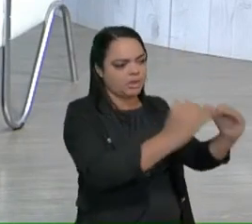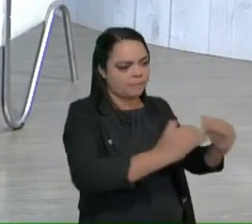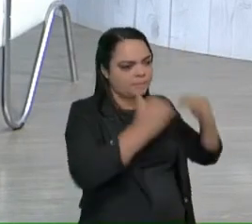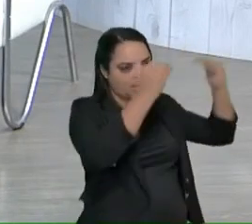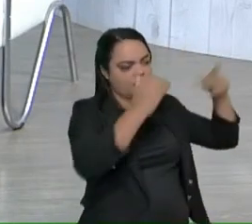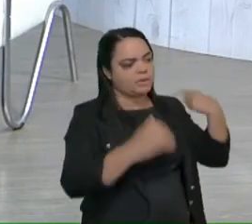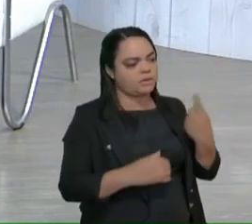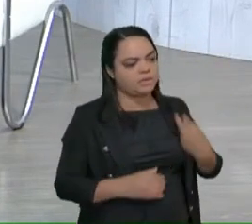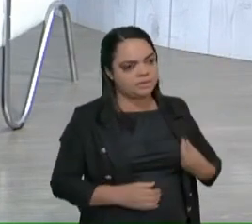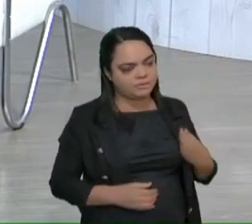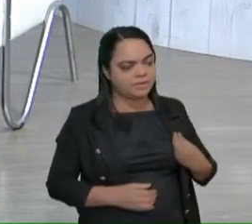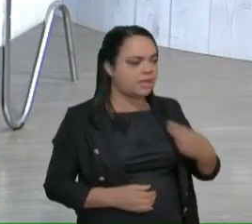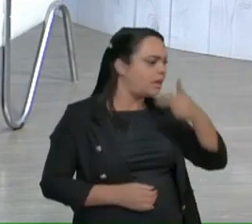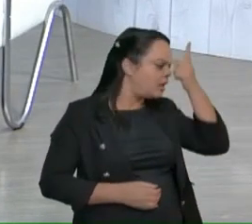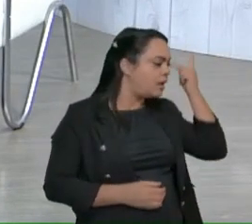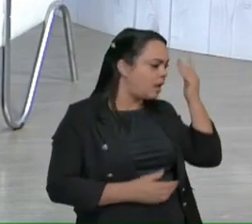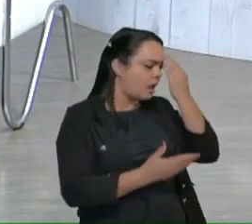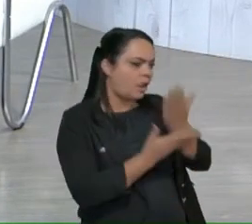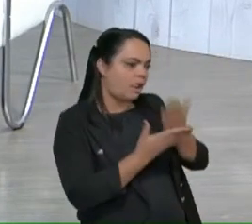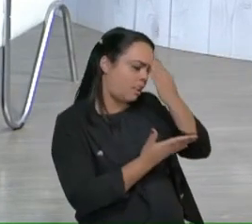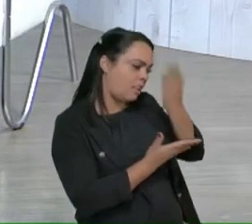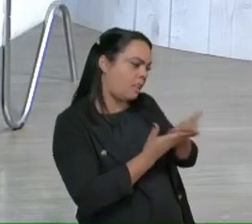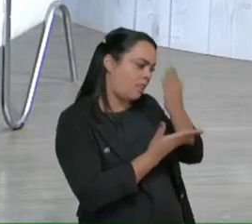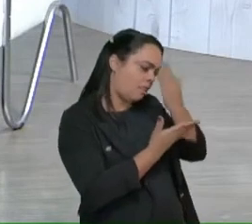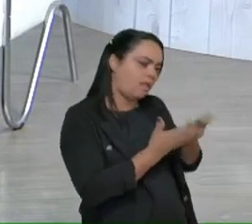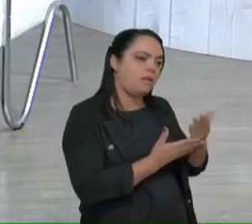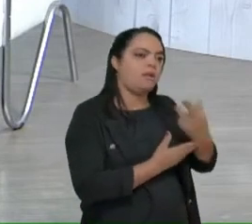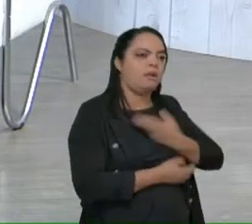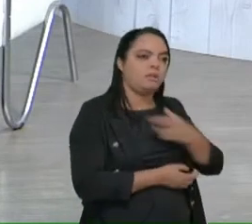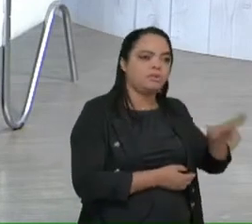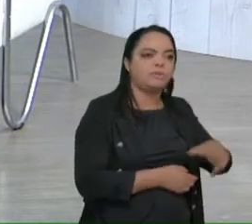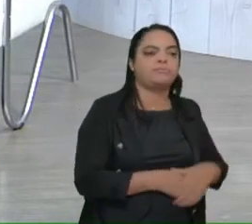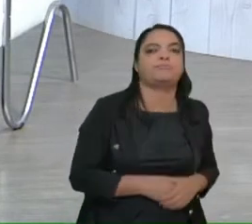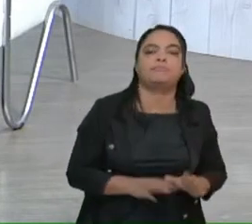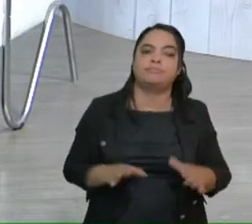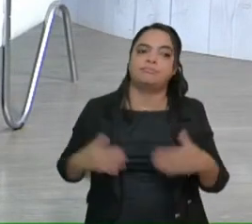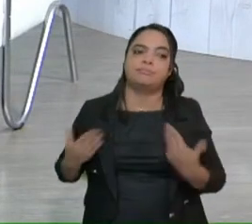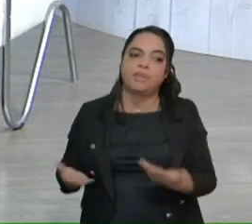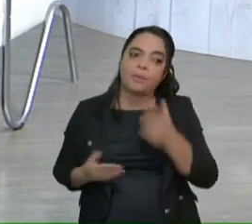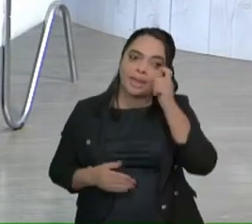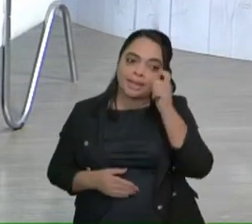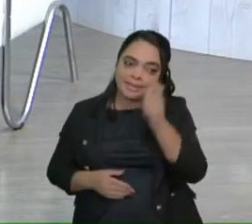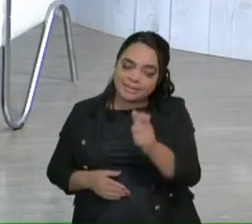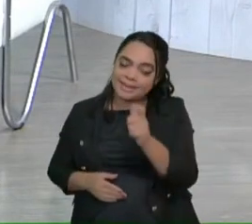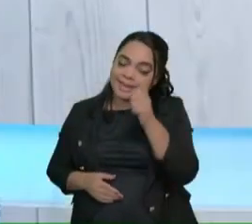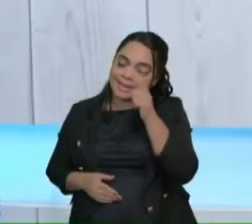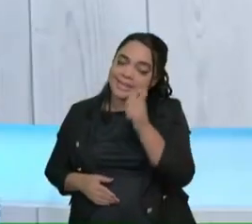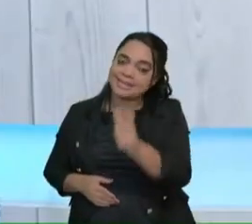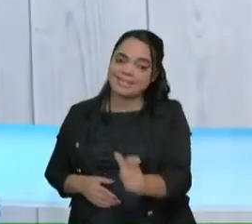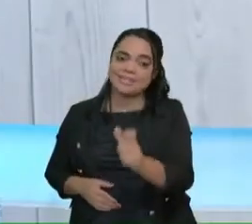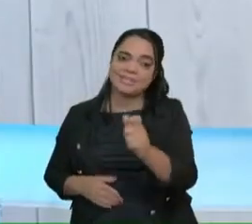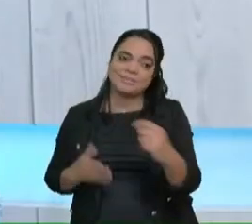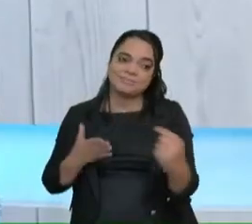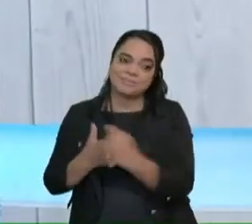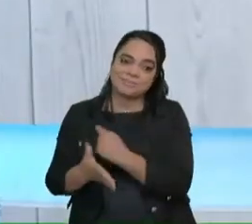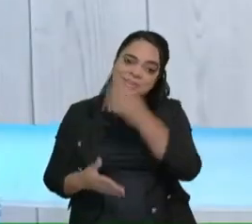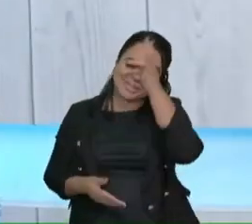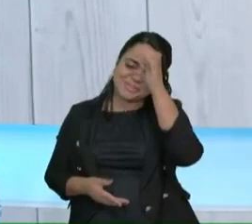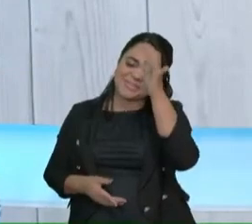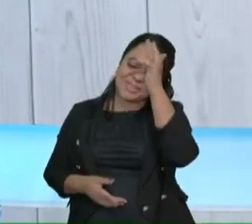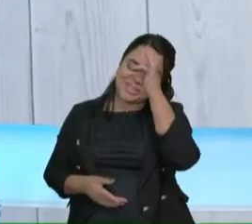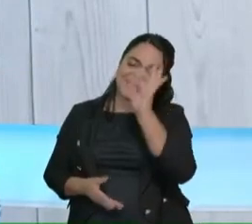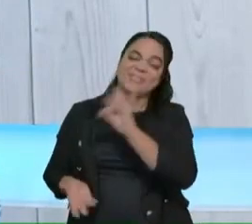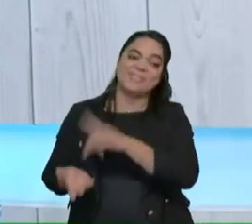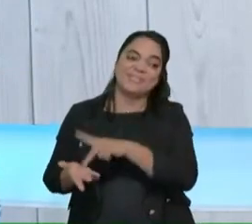vida aqui para as pessoas acreditarem tanto na religião Uhum é Então esse é interessante né uma pergunta bastante filosófica sua